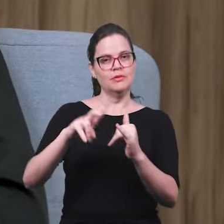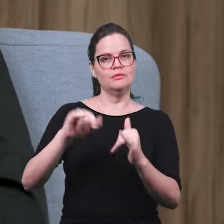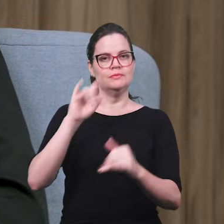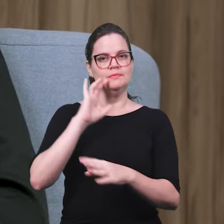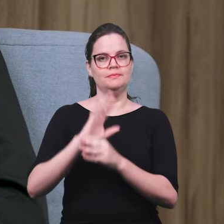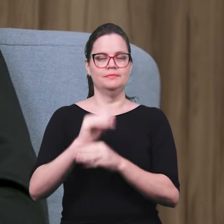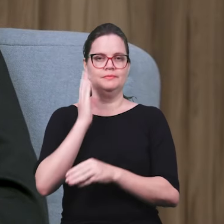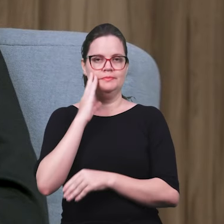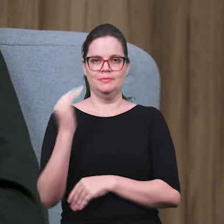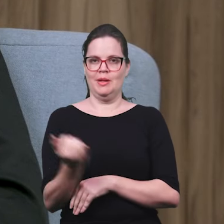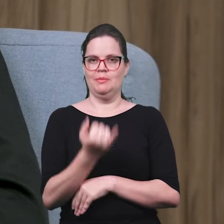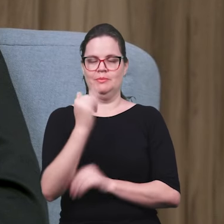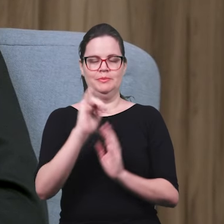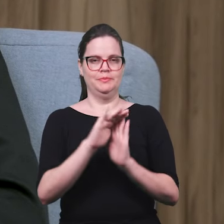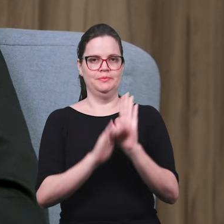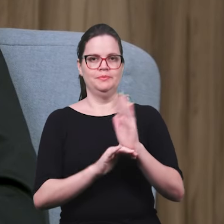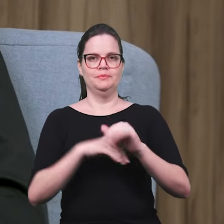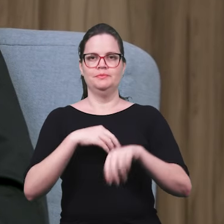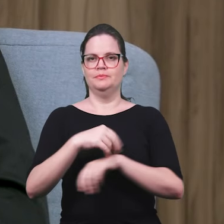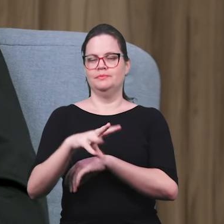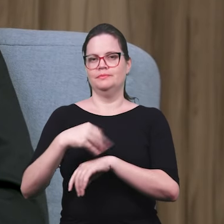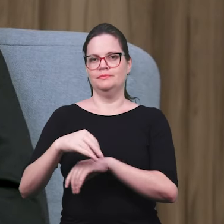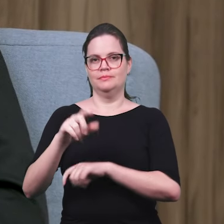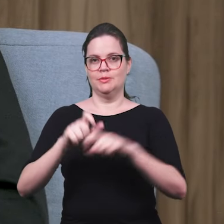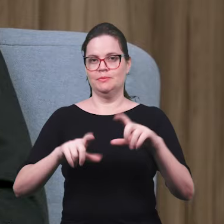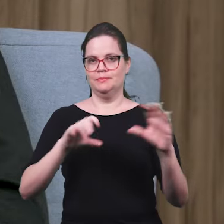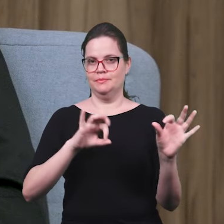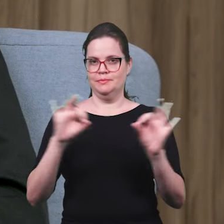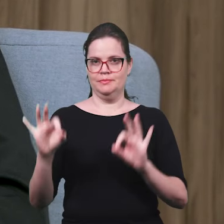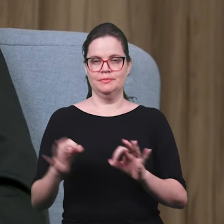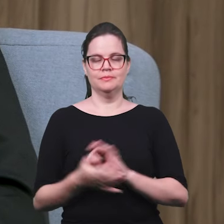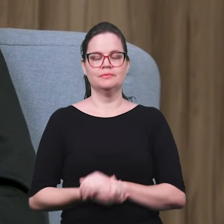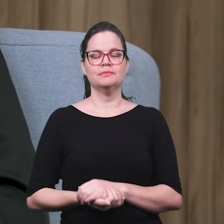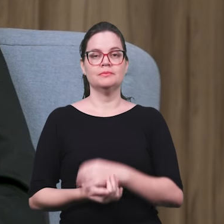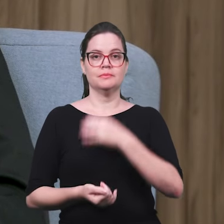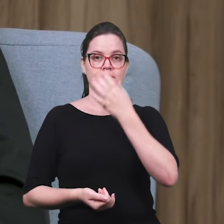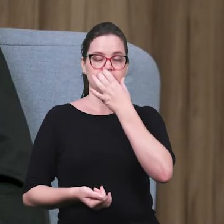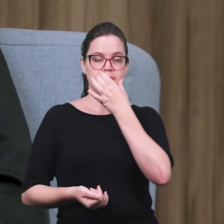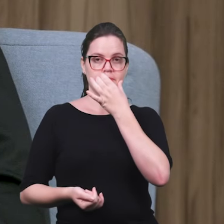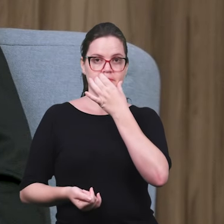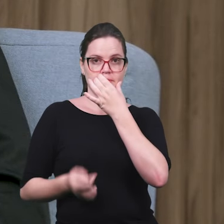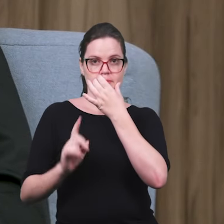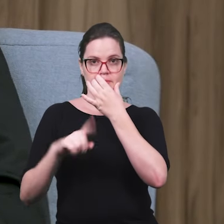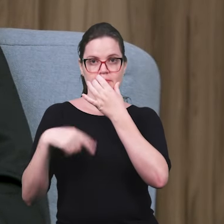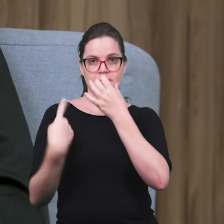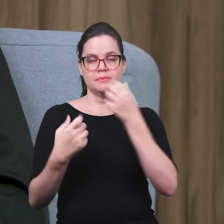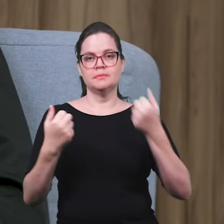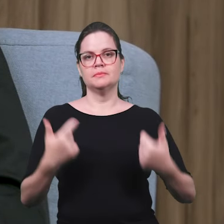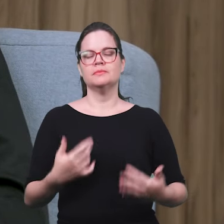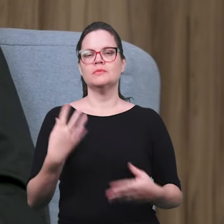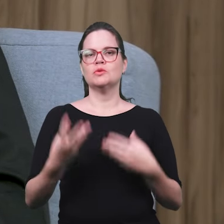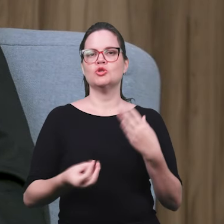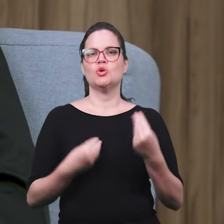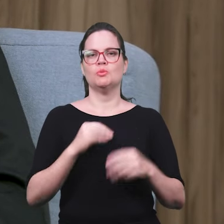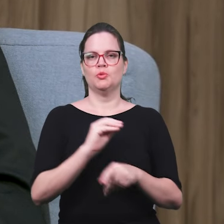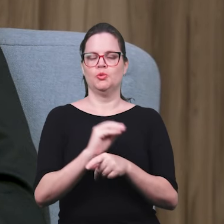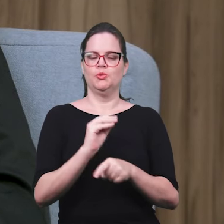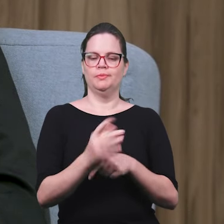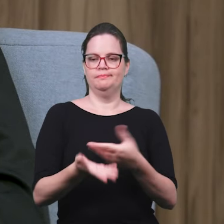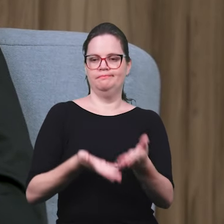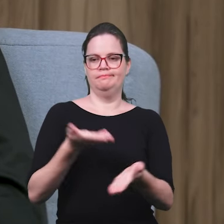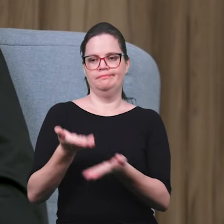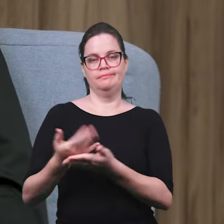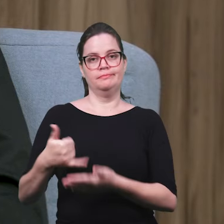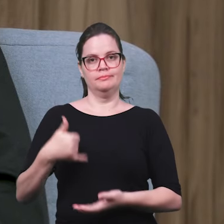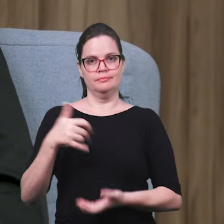relevância ao canal da Igreja Cristã Maranata e ao programa Mais Sábios. Nós estamos falando sobre formas de cuidado e